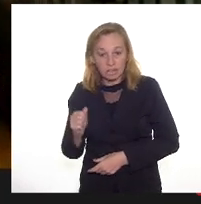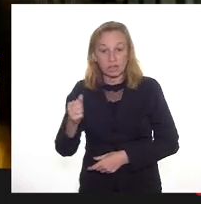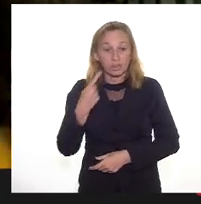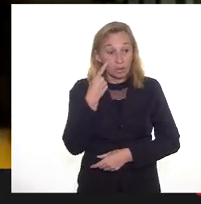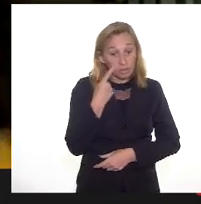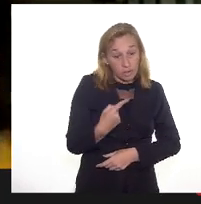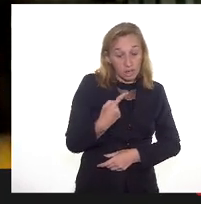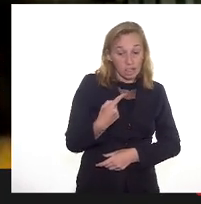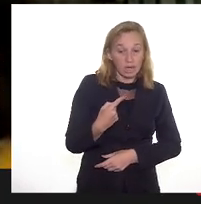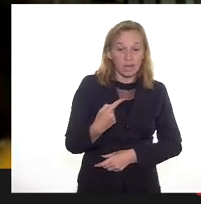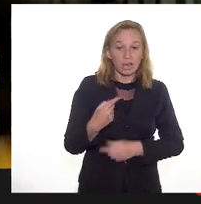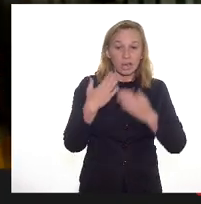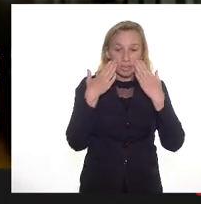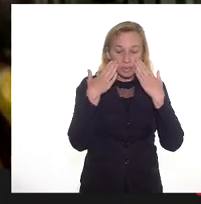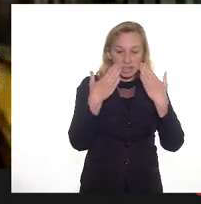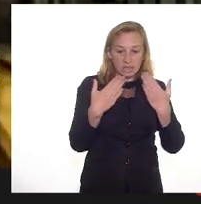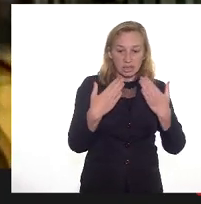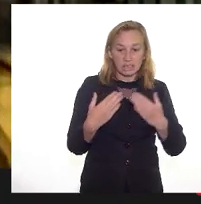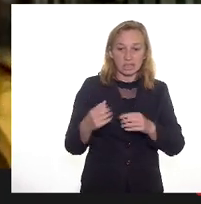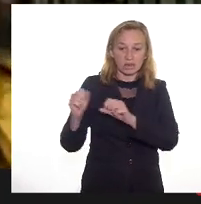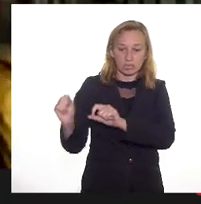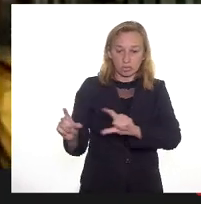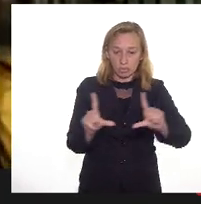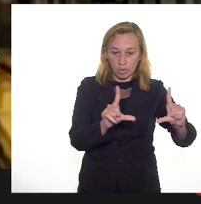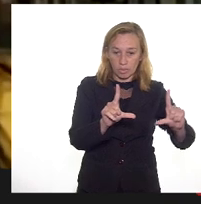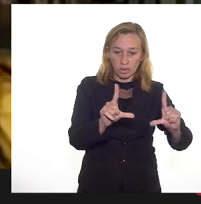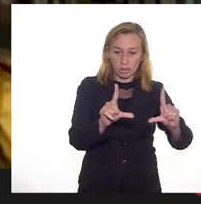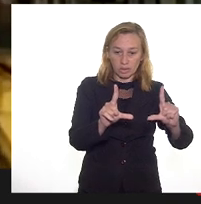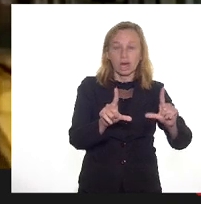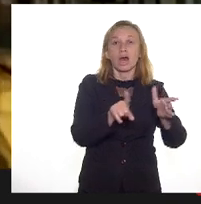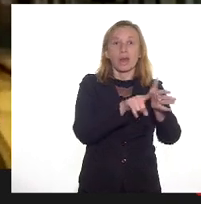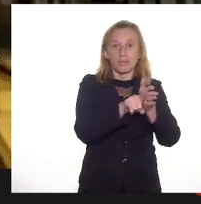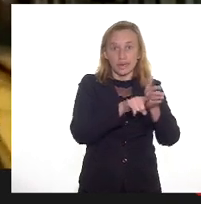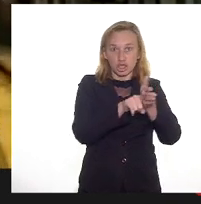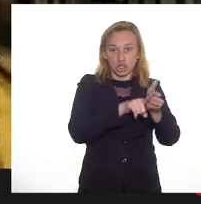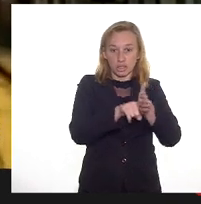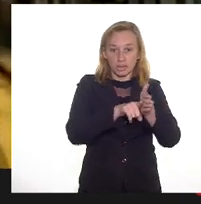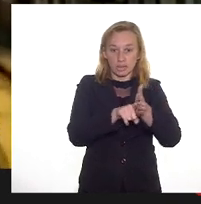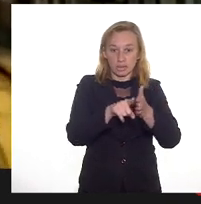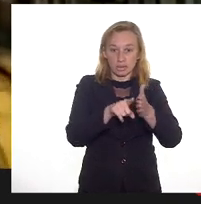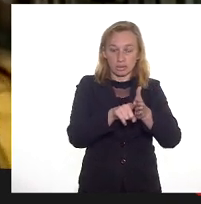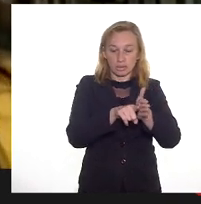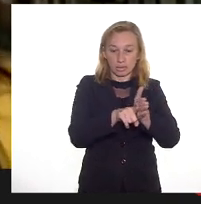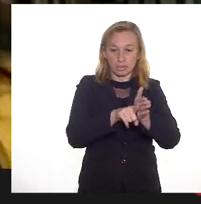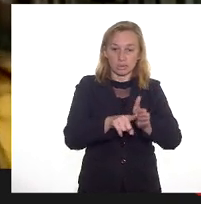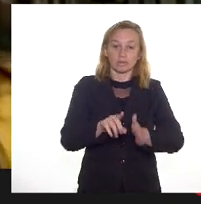dá certo a apresentação de um PowerPoint sobre a pesquisa em campos.